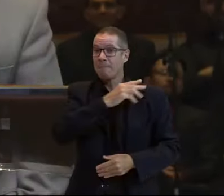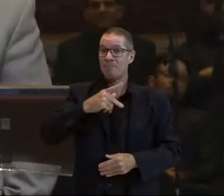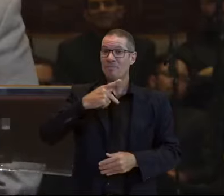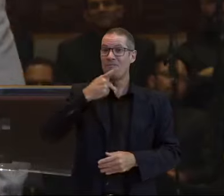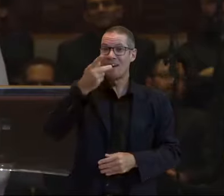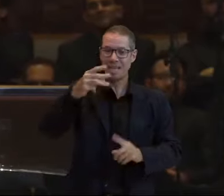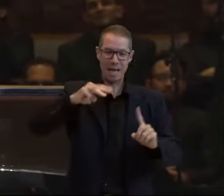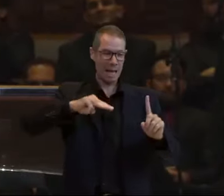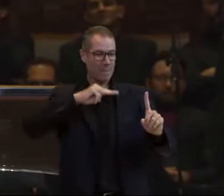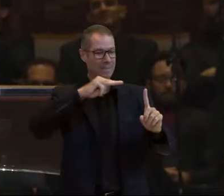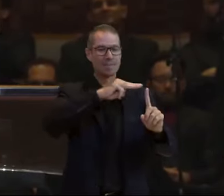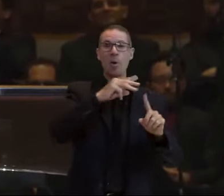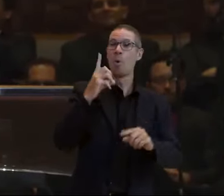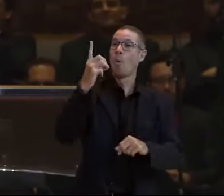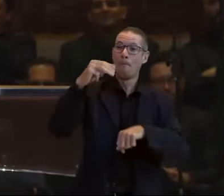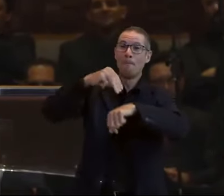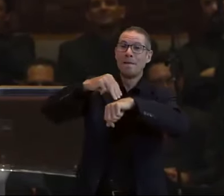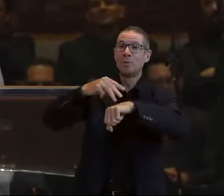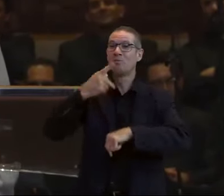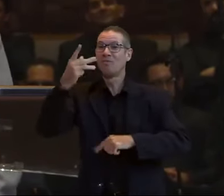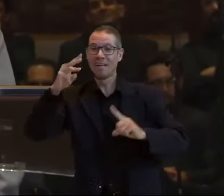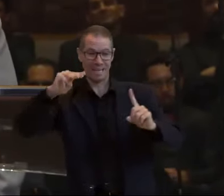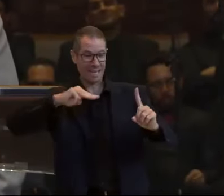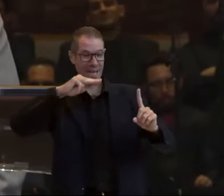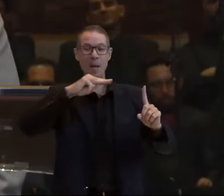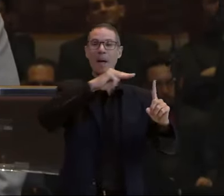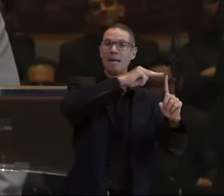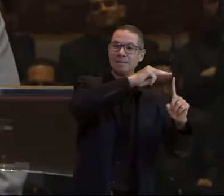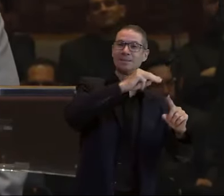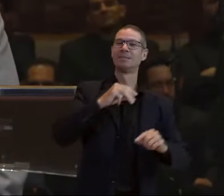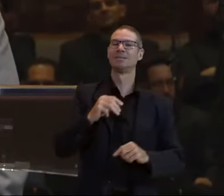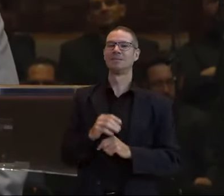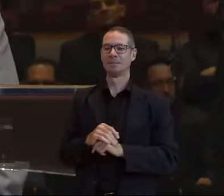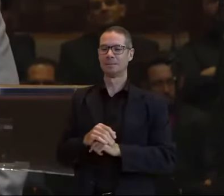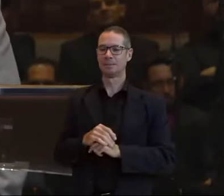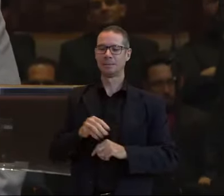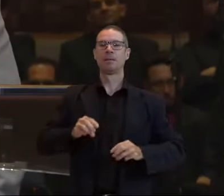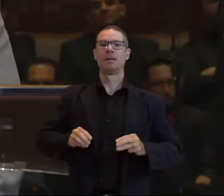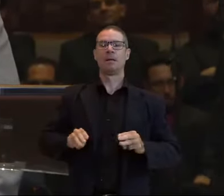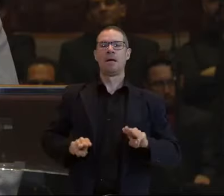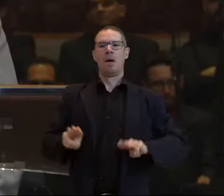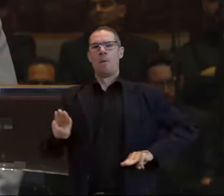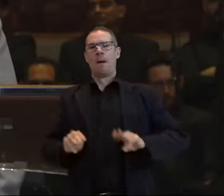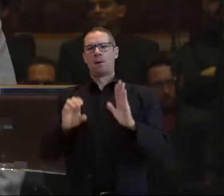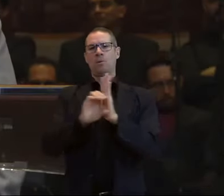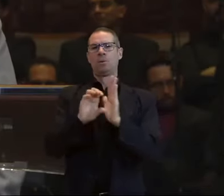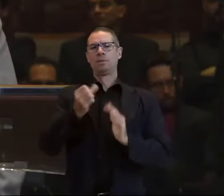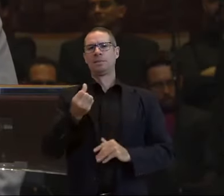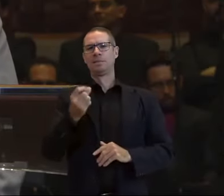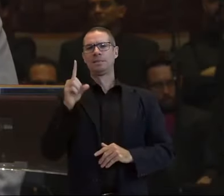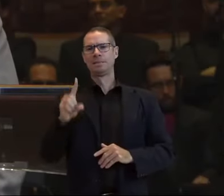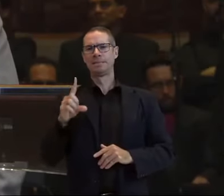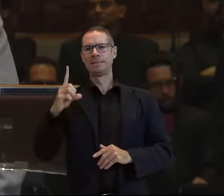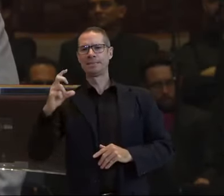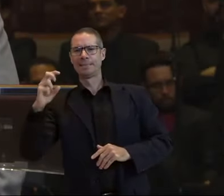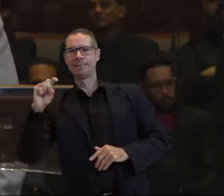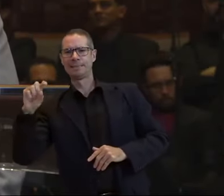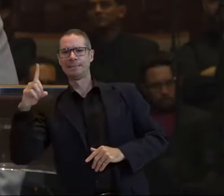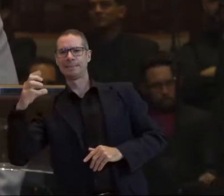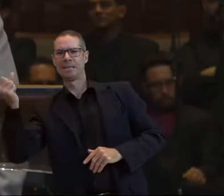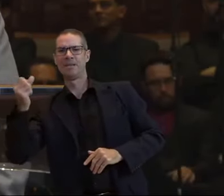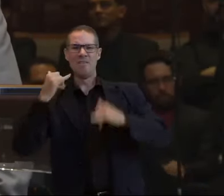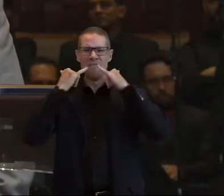missão. Me dá um minuto para eu falar da missão. E lá Marcos 16, 15 e 16 diz assim: